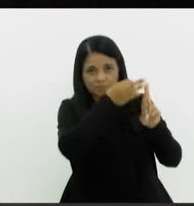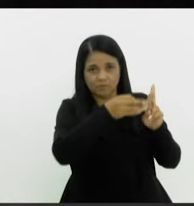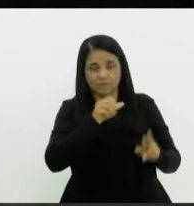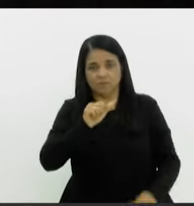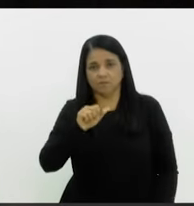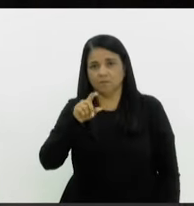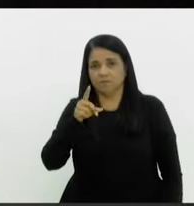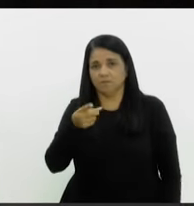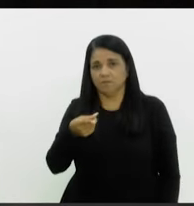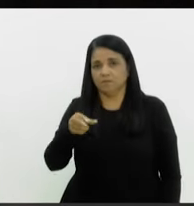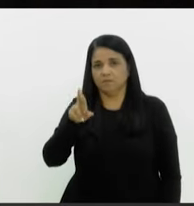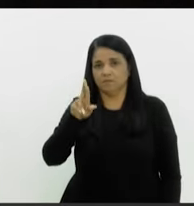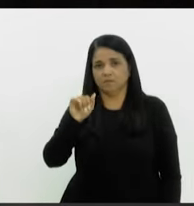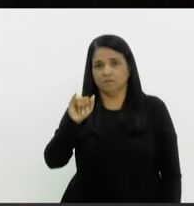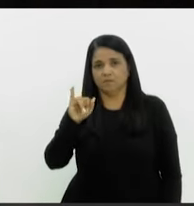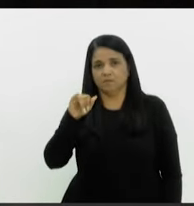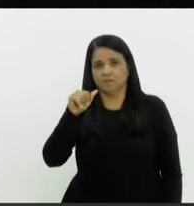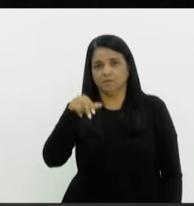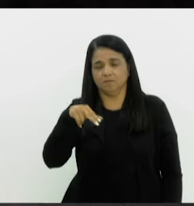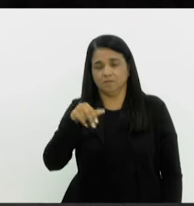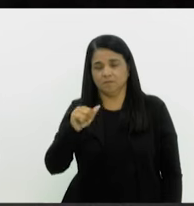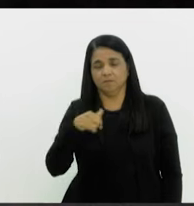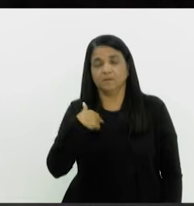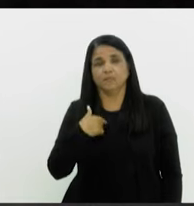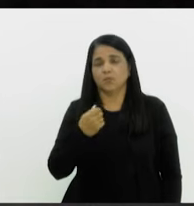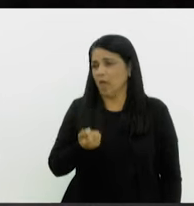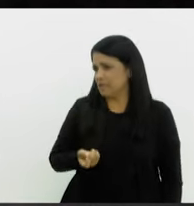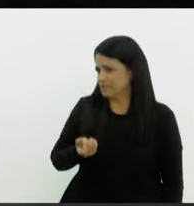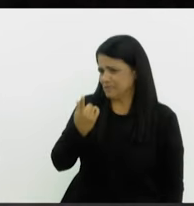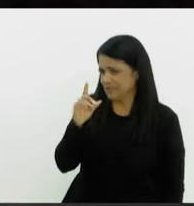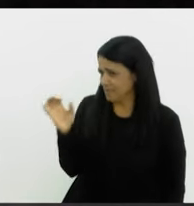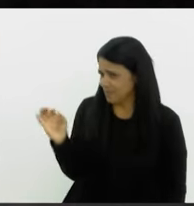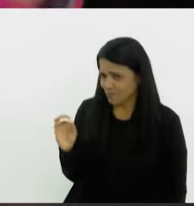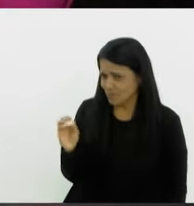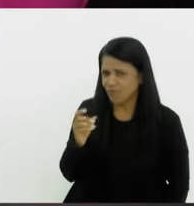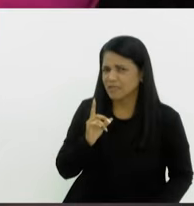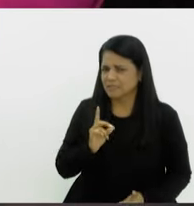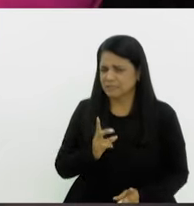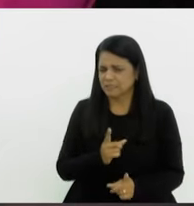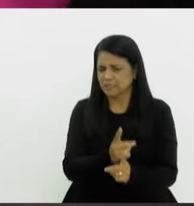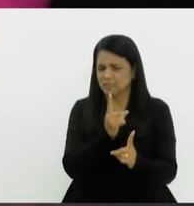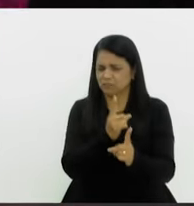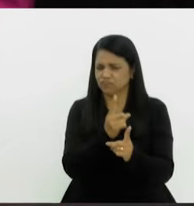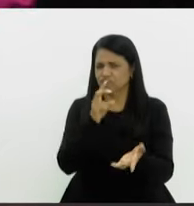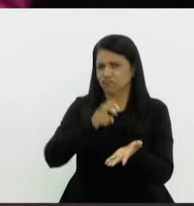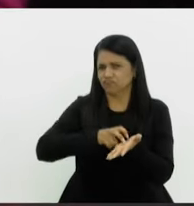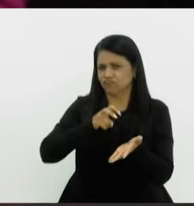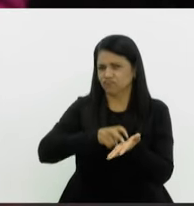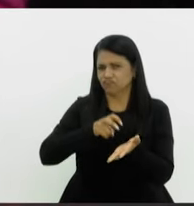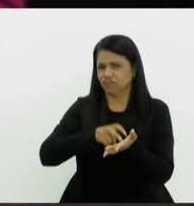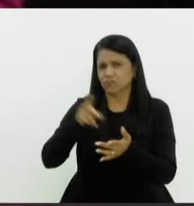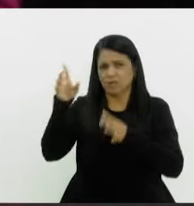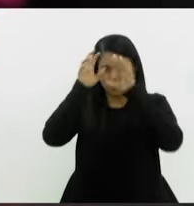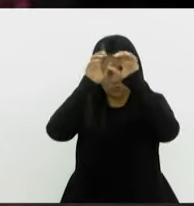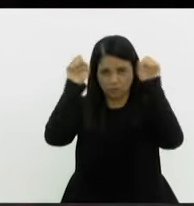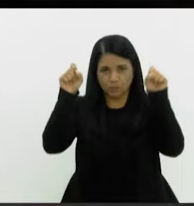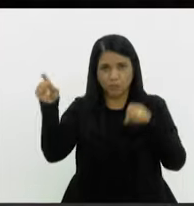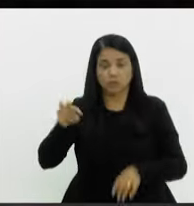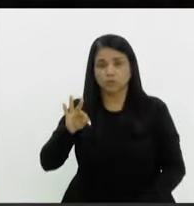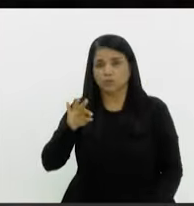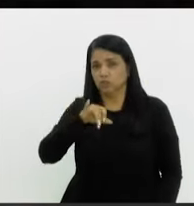também que também não é estranha para mim a gente se encontra sempre hoje de manhã a senhora estava lá no tribunal no